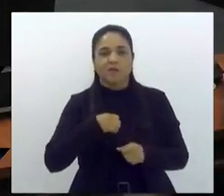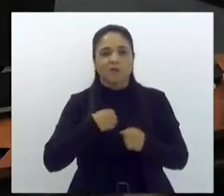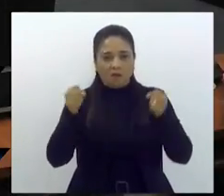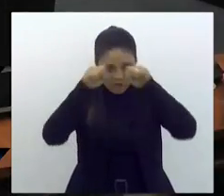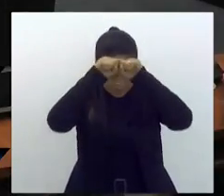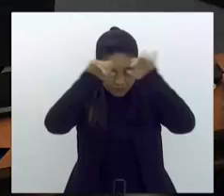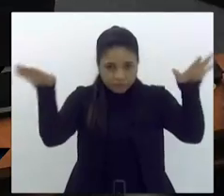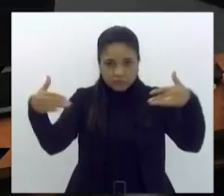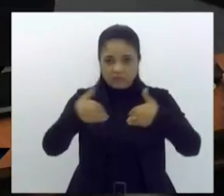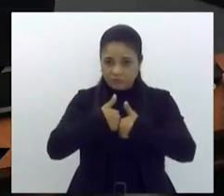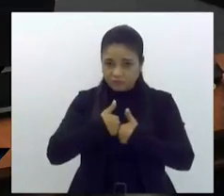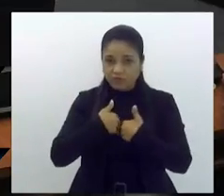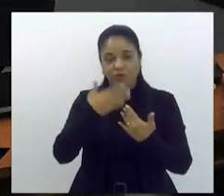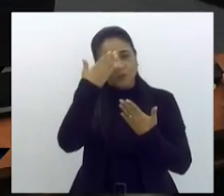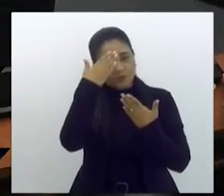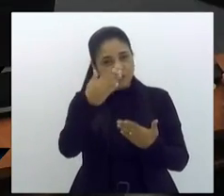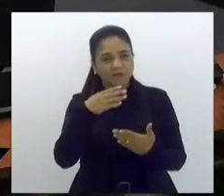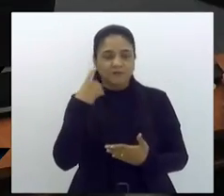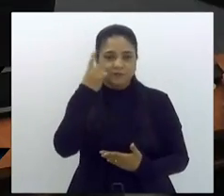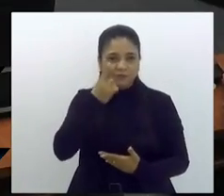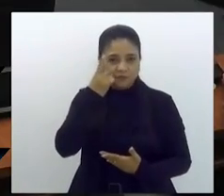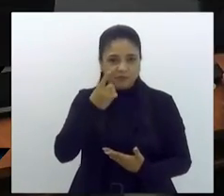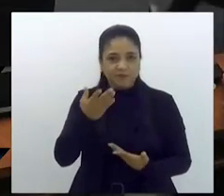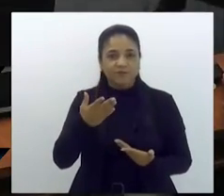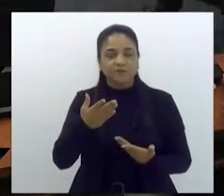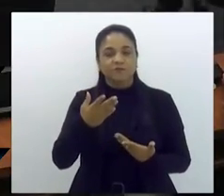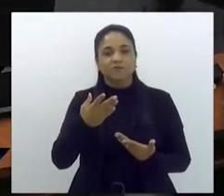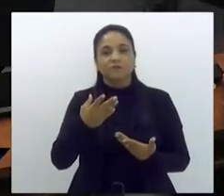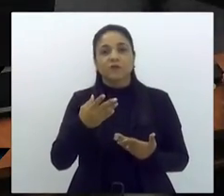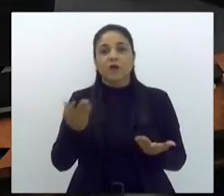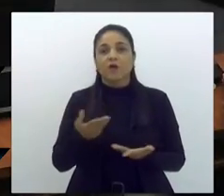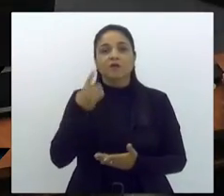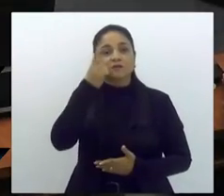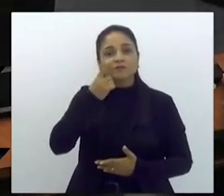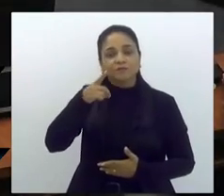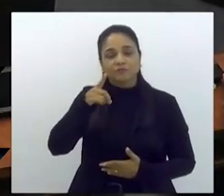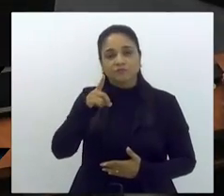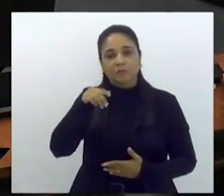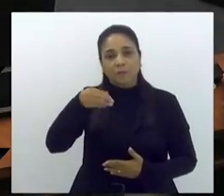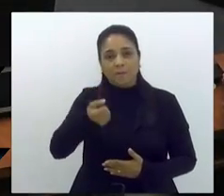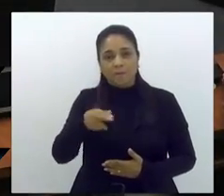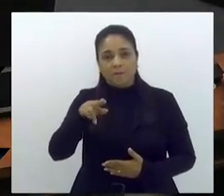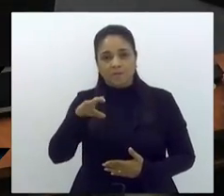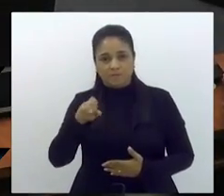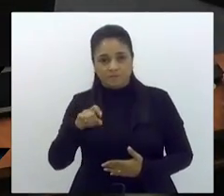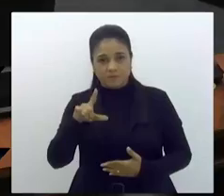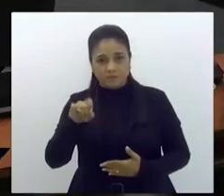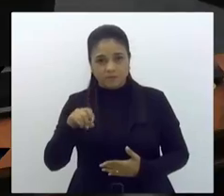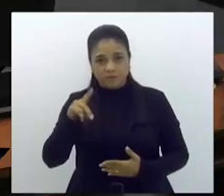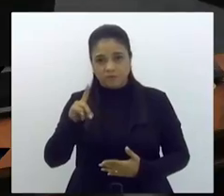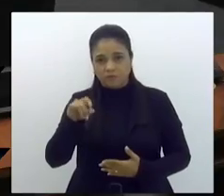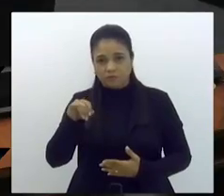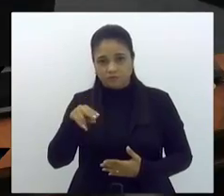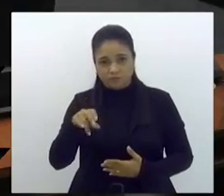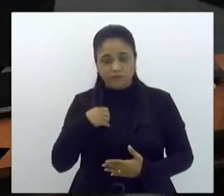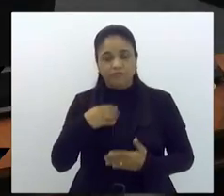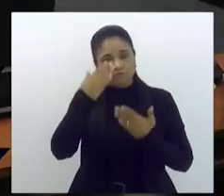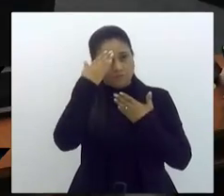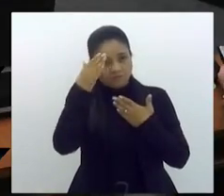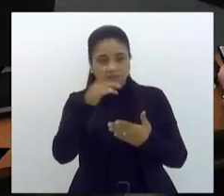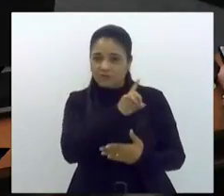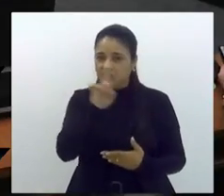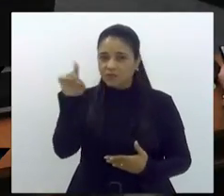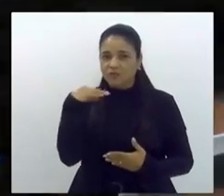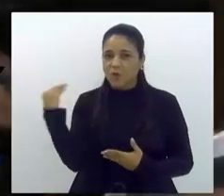Deputado Fred Pacheco nove anos mais quem Deputado Marcelo Dino o senhor presidente primeiramente agradecer a Deus